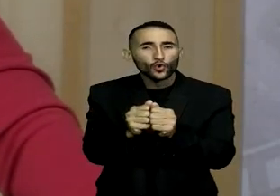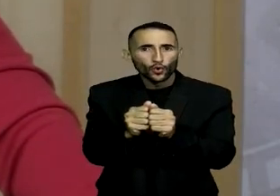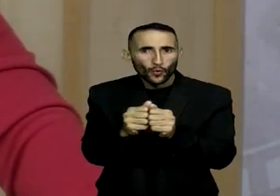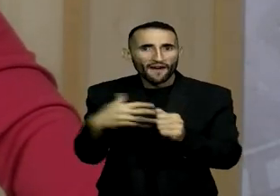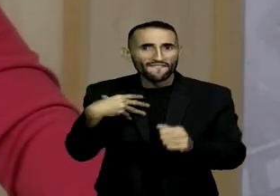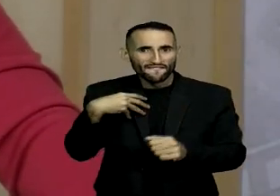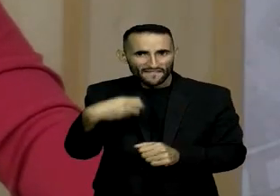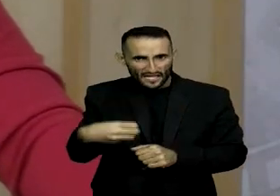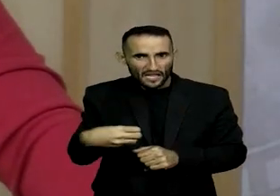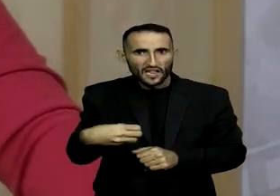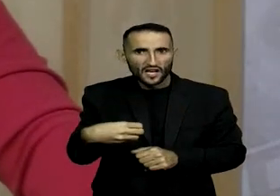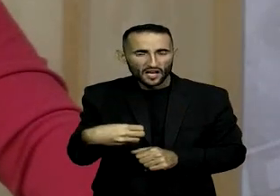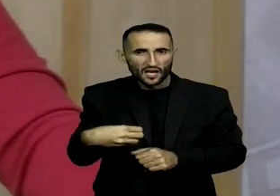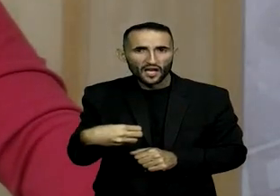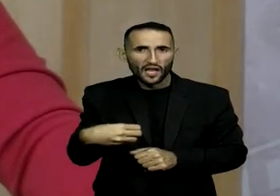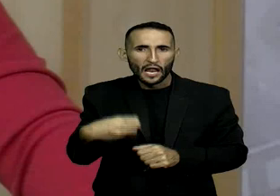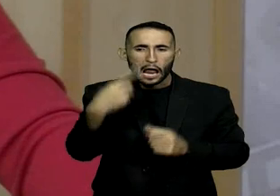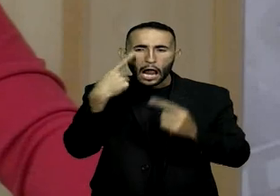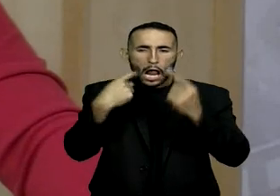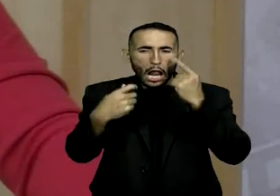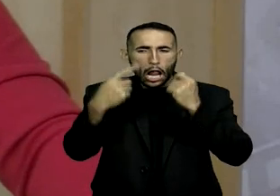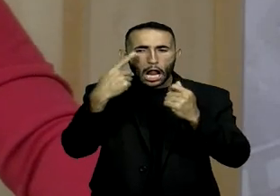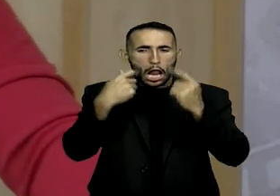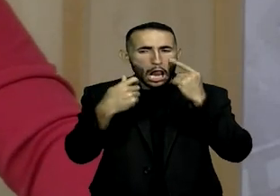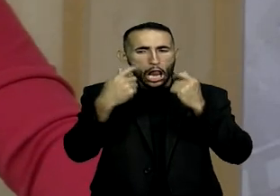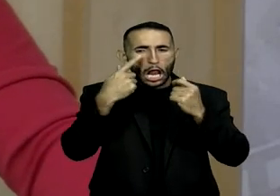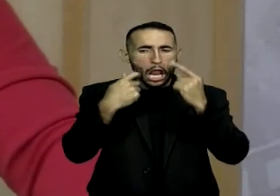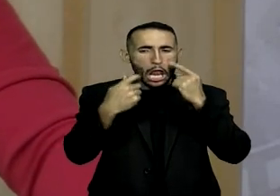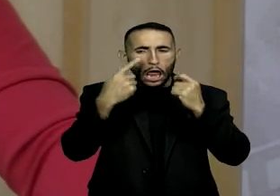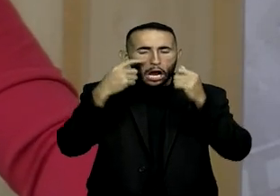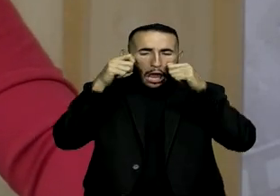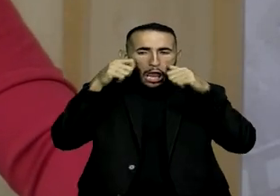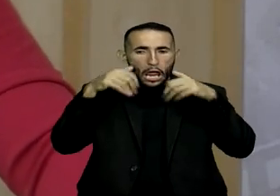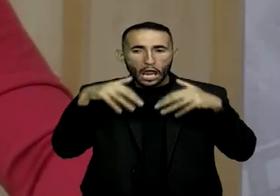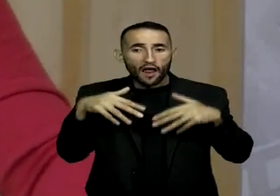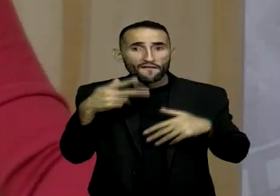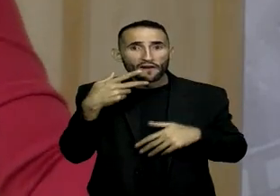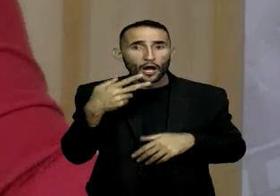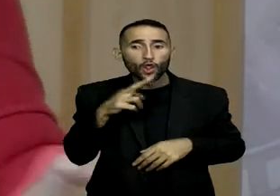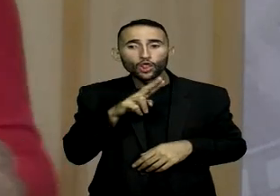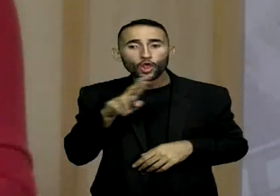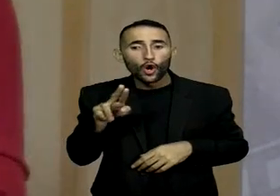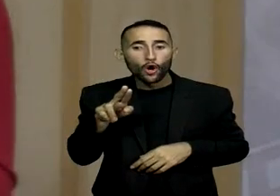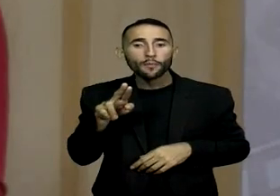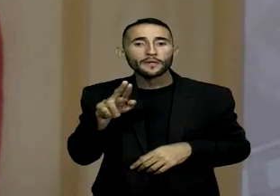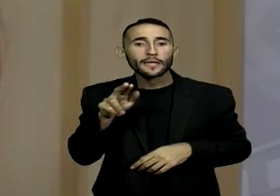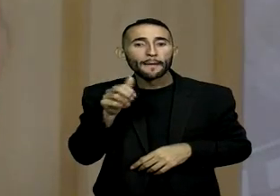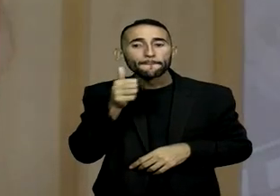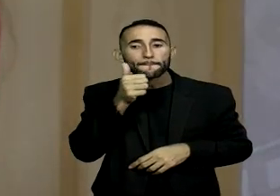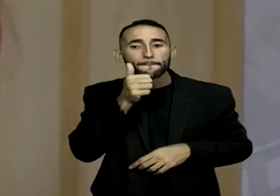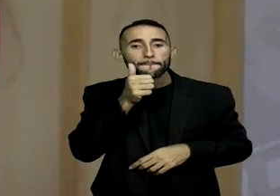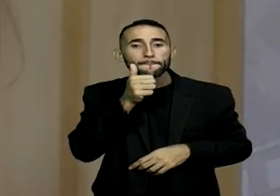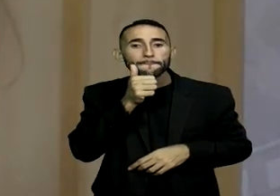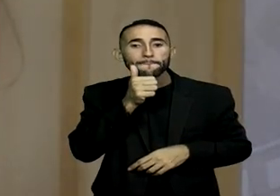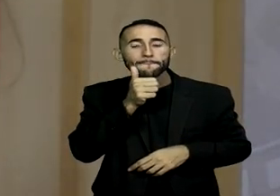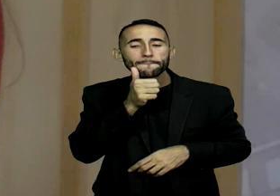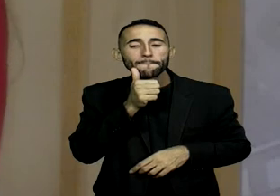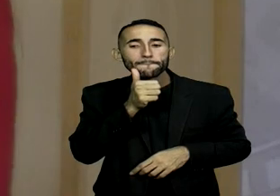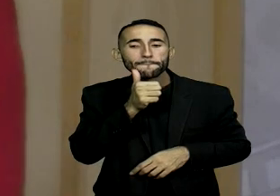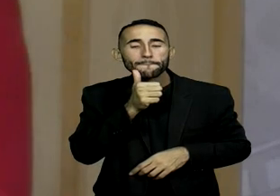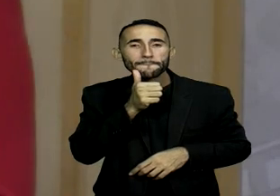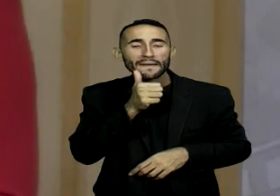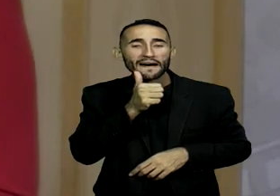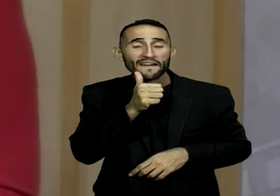ela falou, não vou falar o nome da criança aqui, mas diz o nome da criança e a menininha vem segurando a própria calcinha na mão.